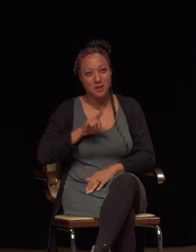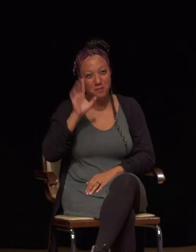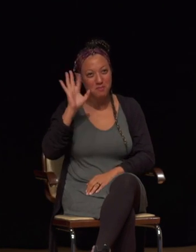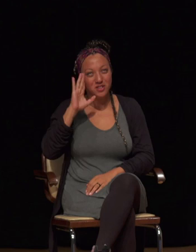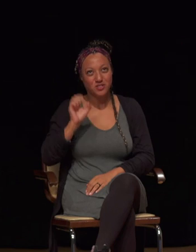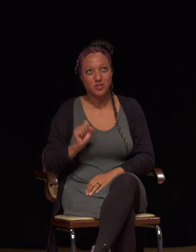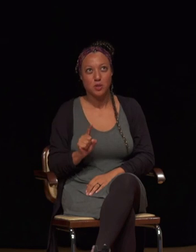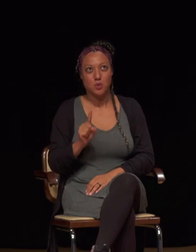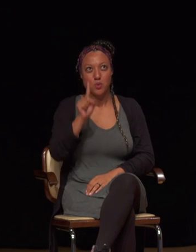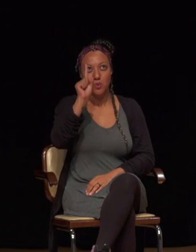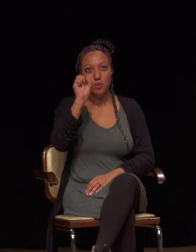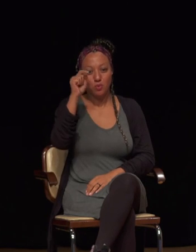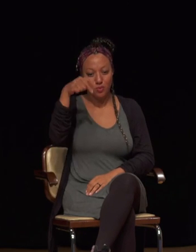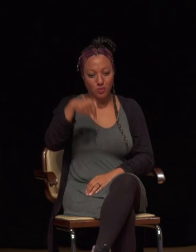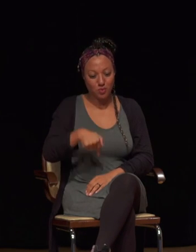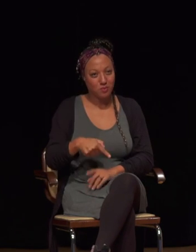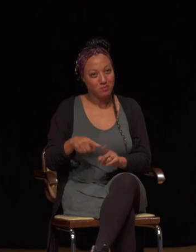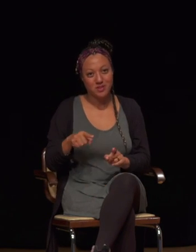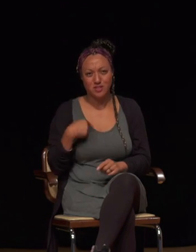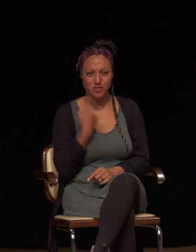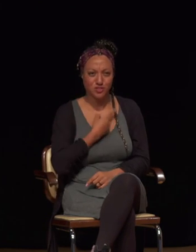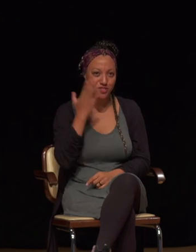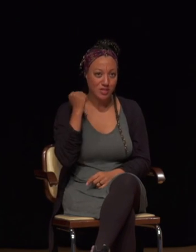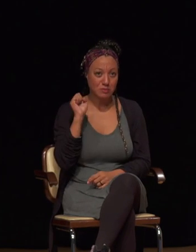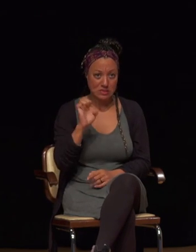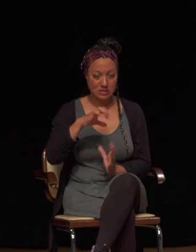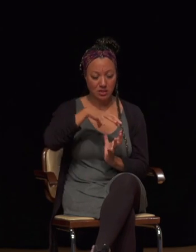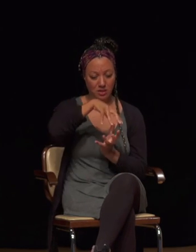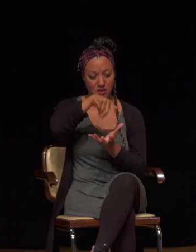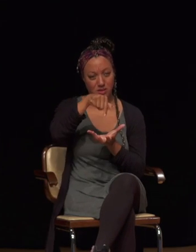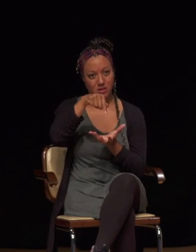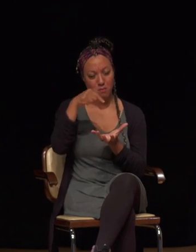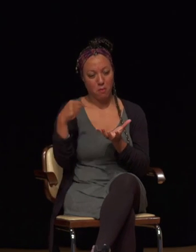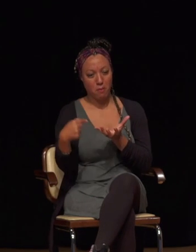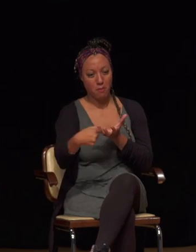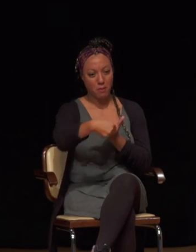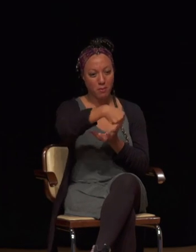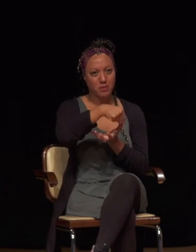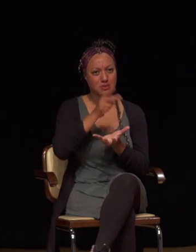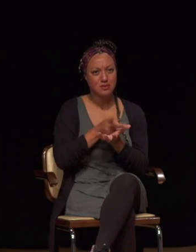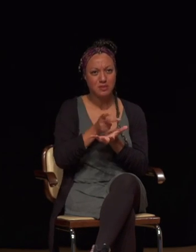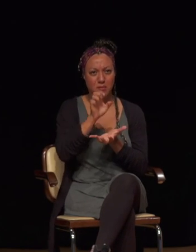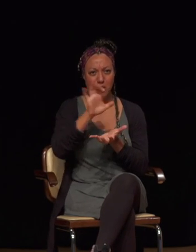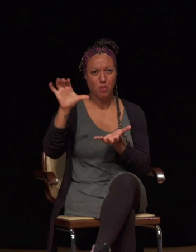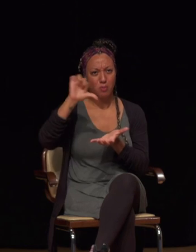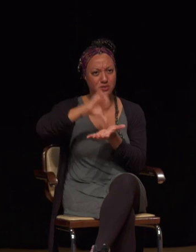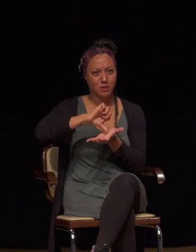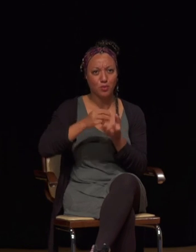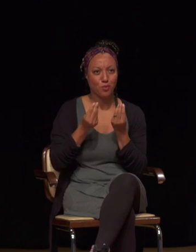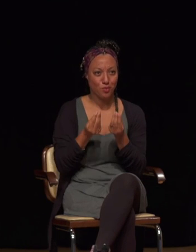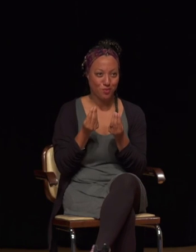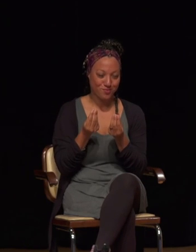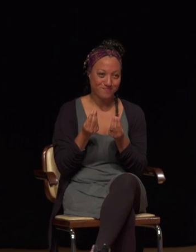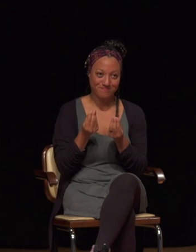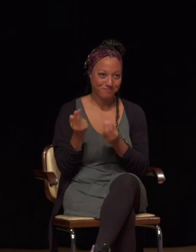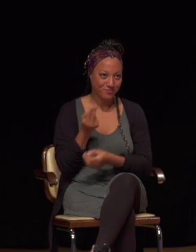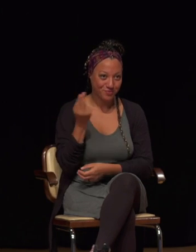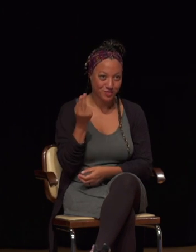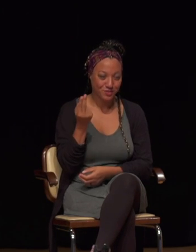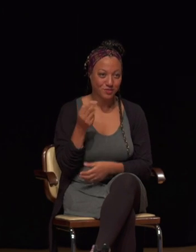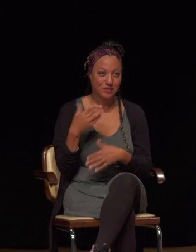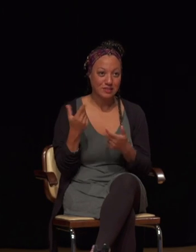e para baixo quando nós sabemos muito bem que se a Terra é redonda não há porque a Europa Está sempre no centro né e a América